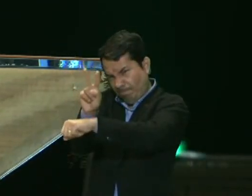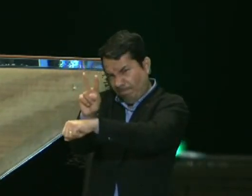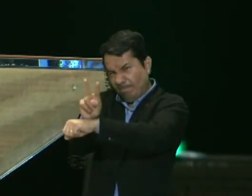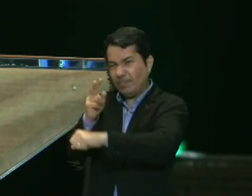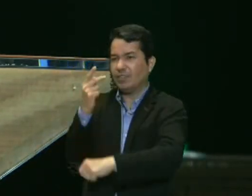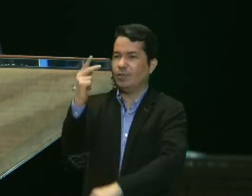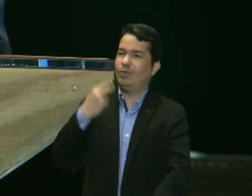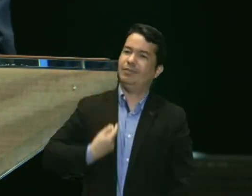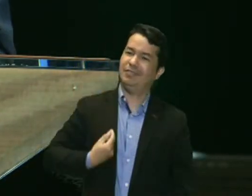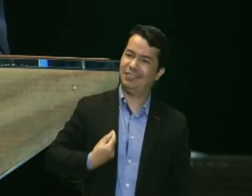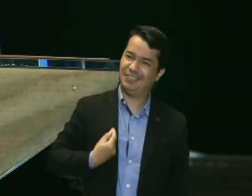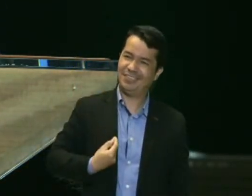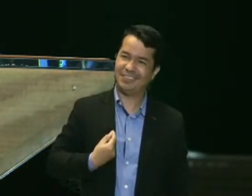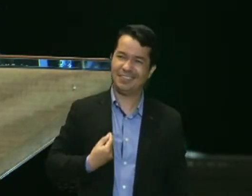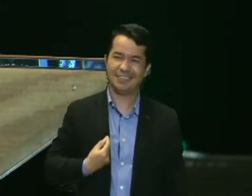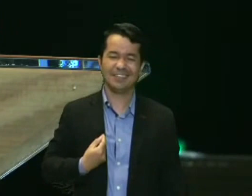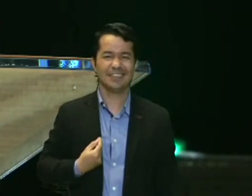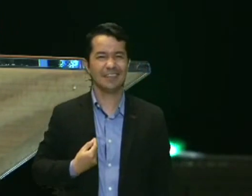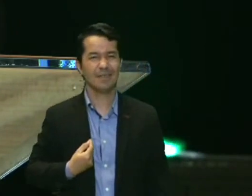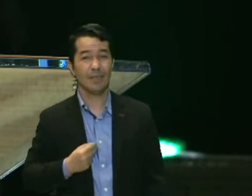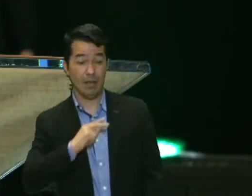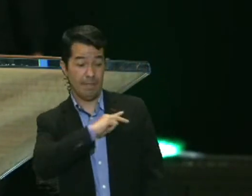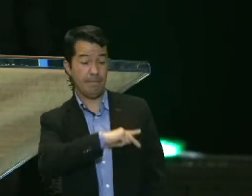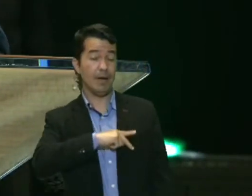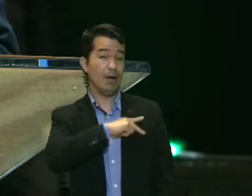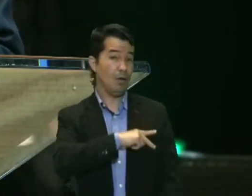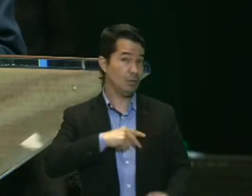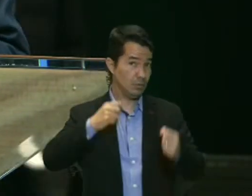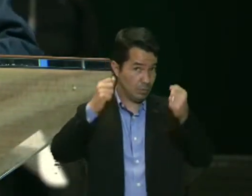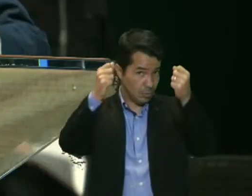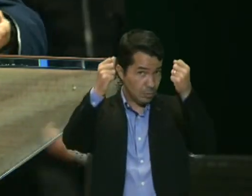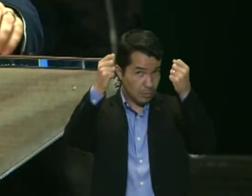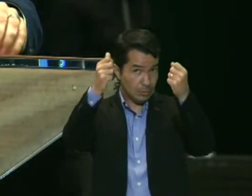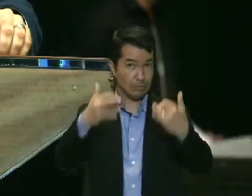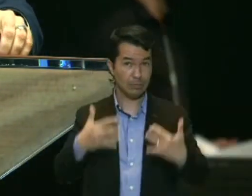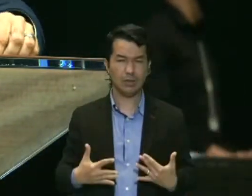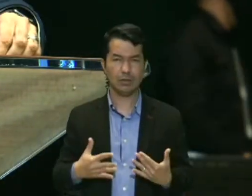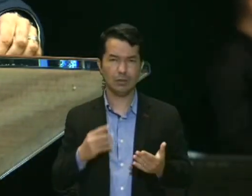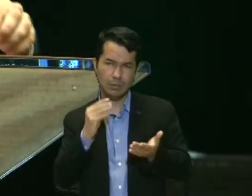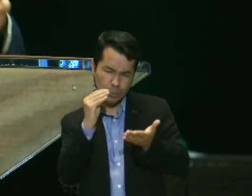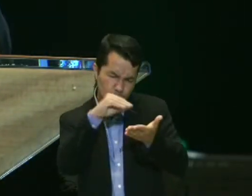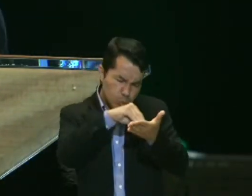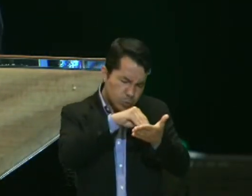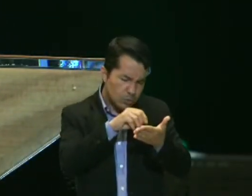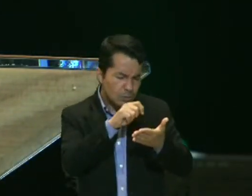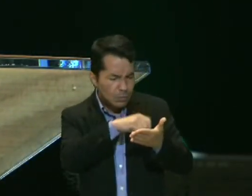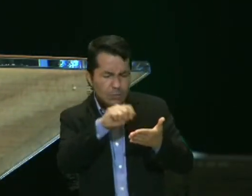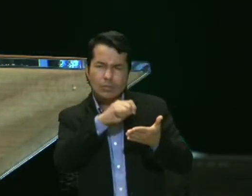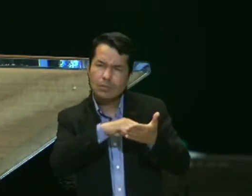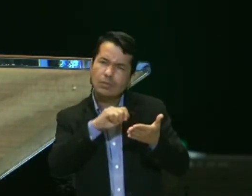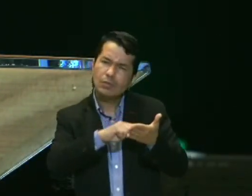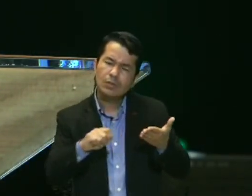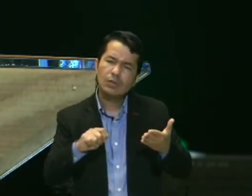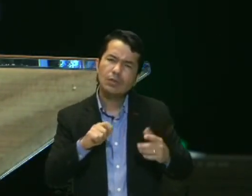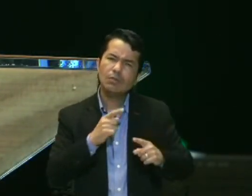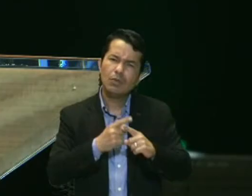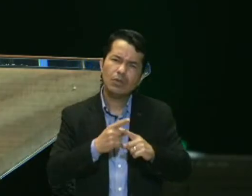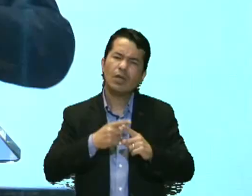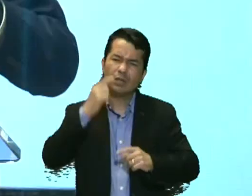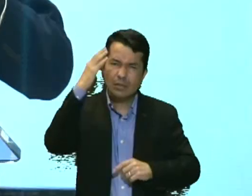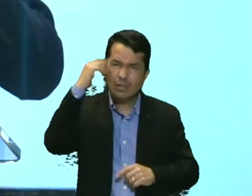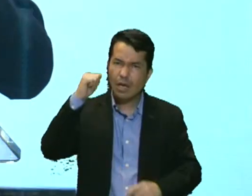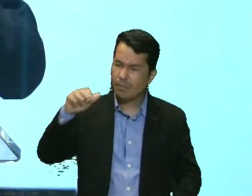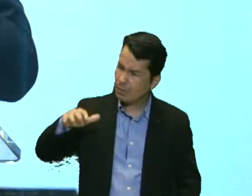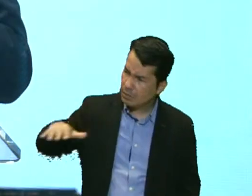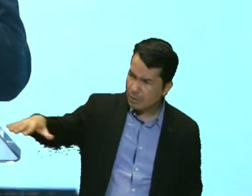E ele escreveu dessa forma porque ele estava demonstrando ali a preocupação com o ambiente hostil que a igreja e os